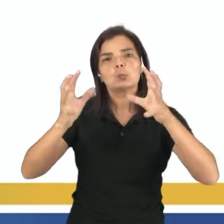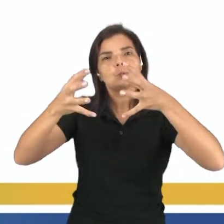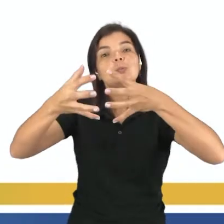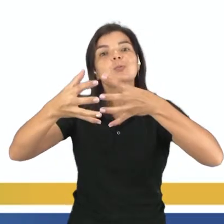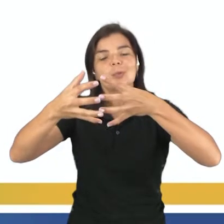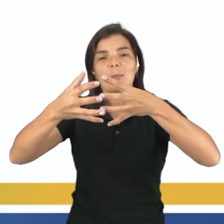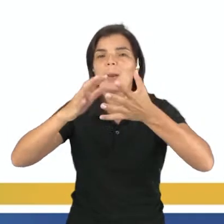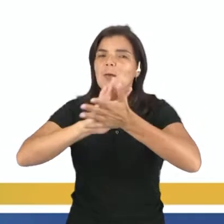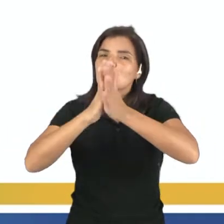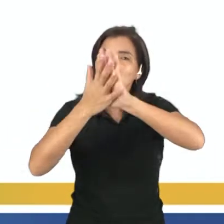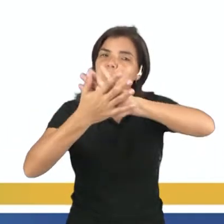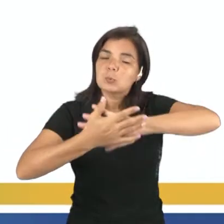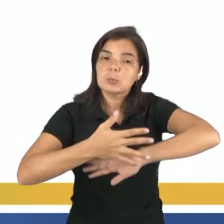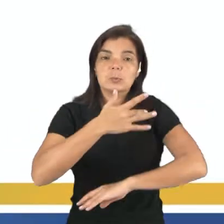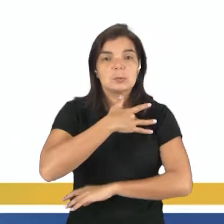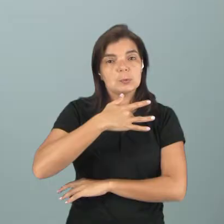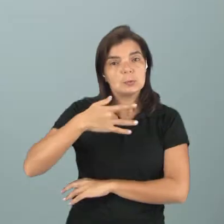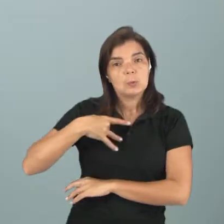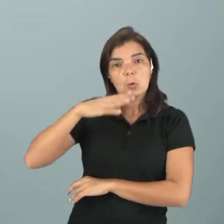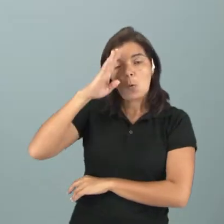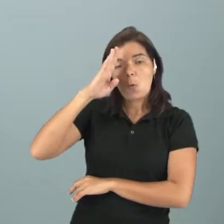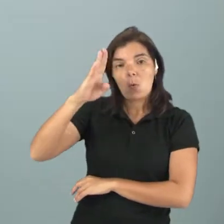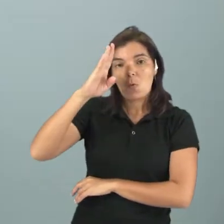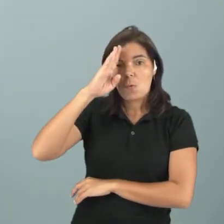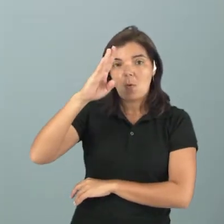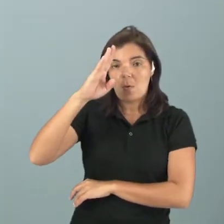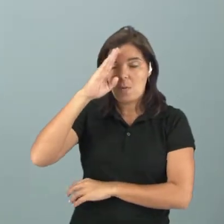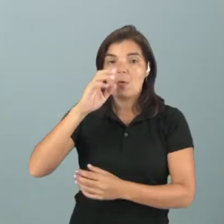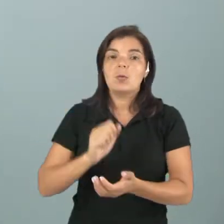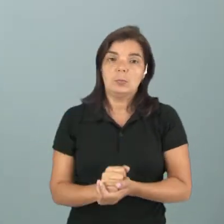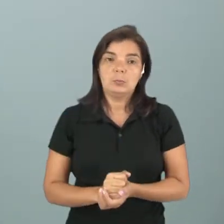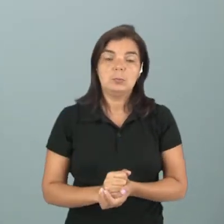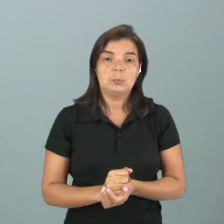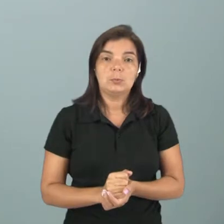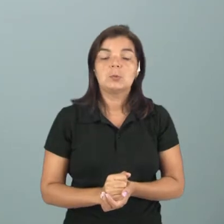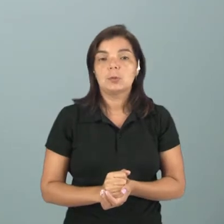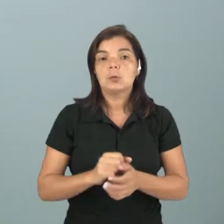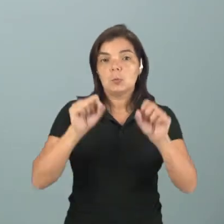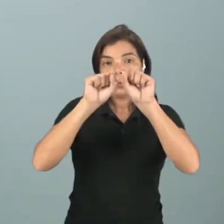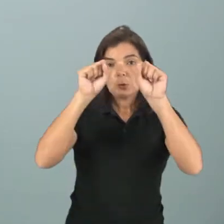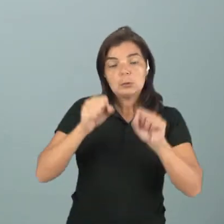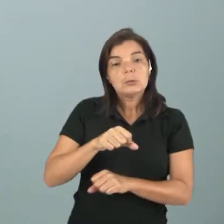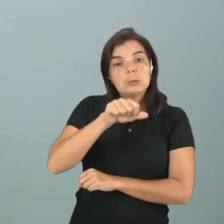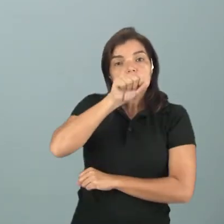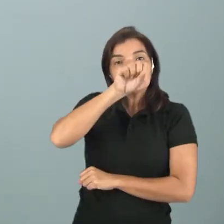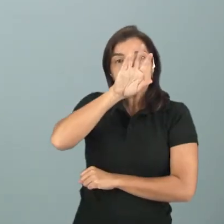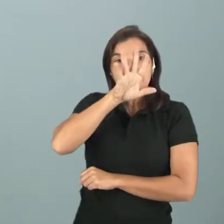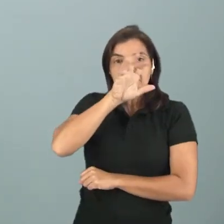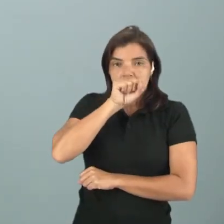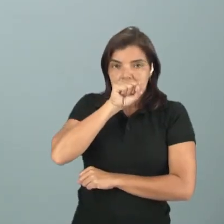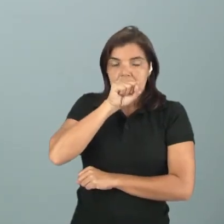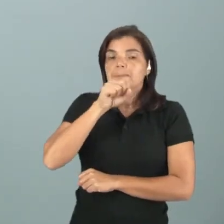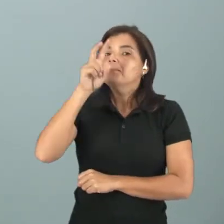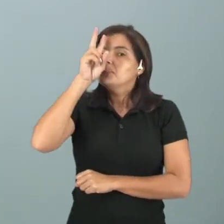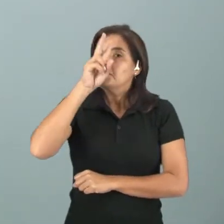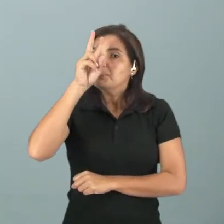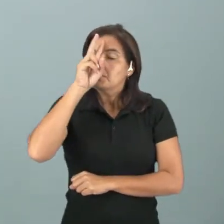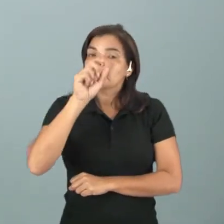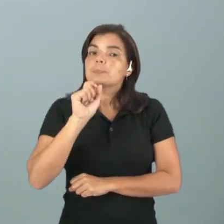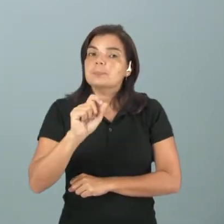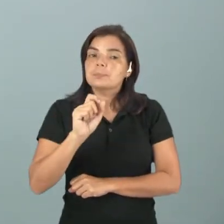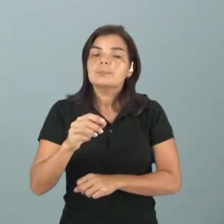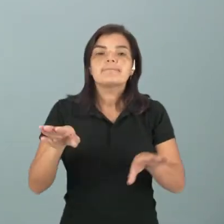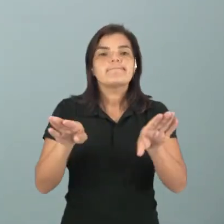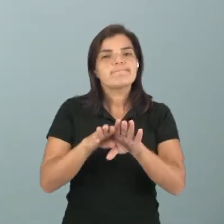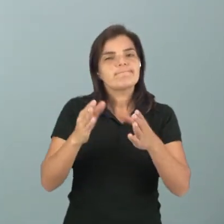para causar danos à nossa saúde, principalmente relacionados ao nosso sistema respiratório. Lembrando que,